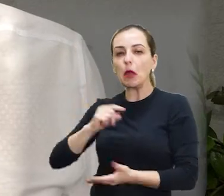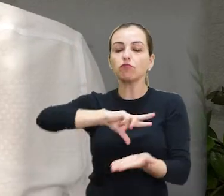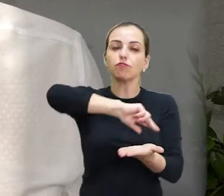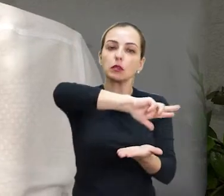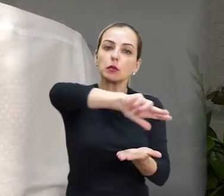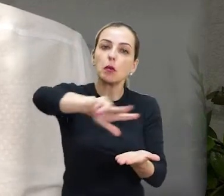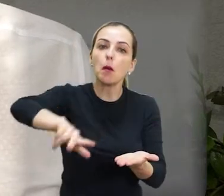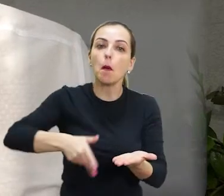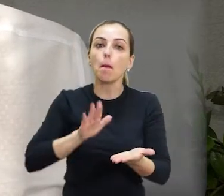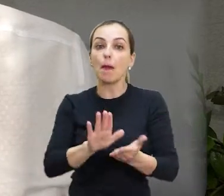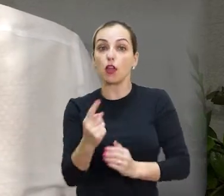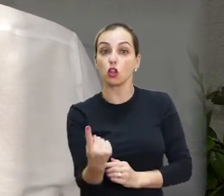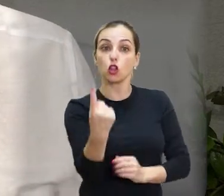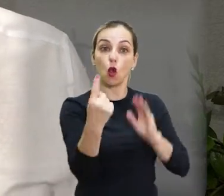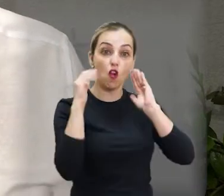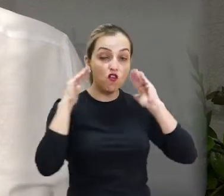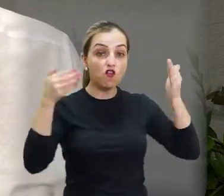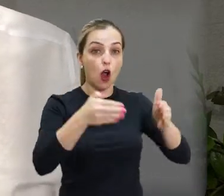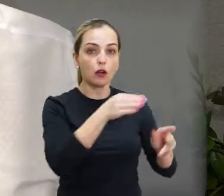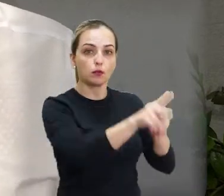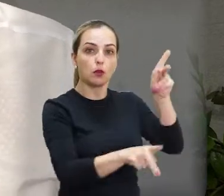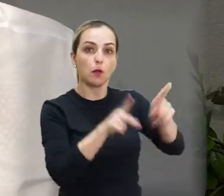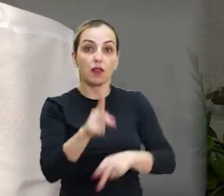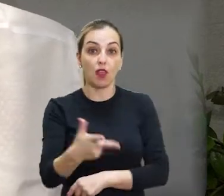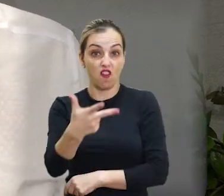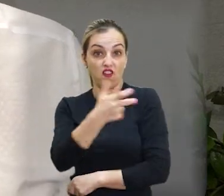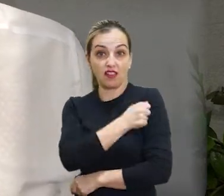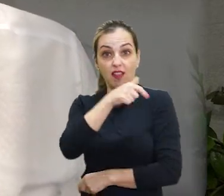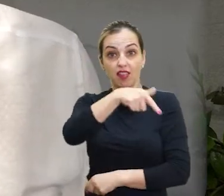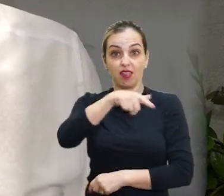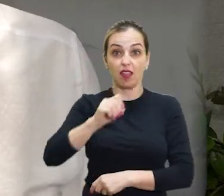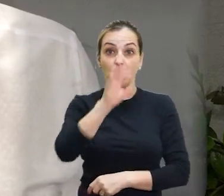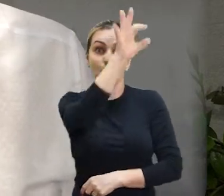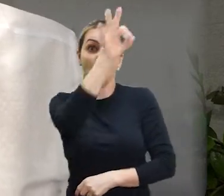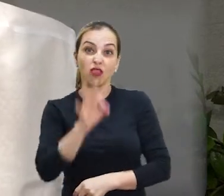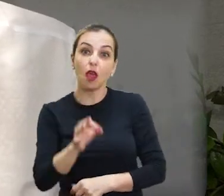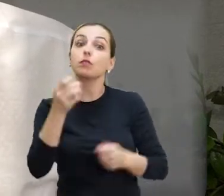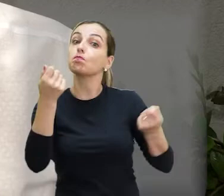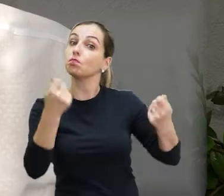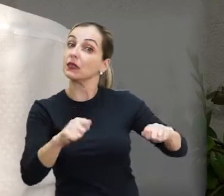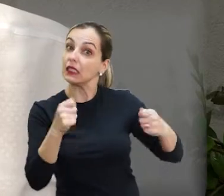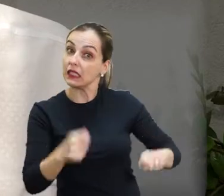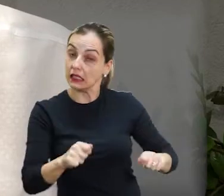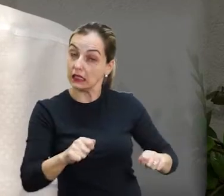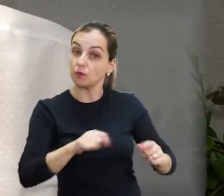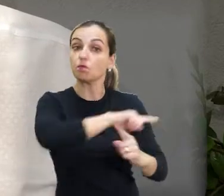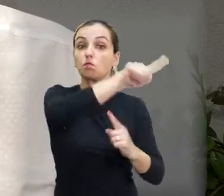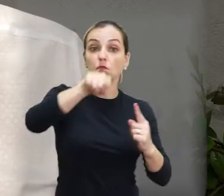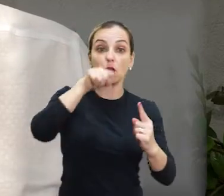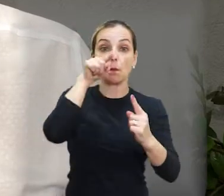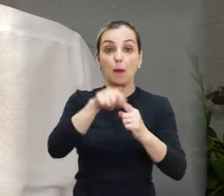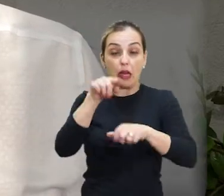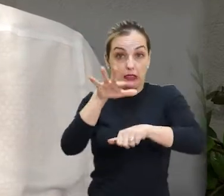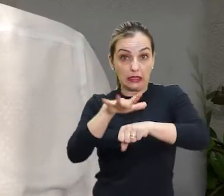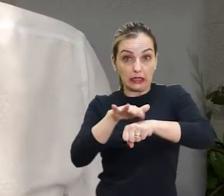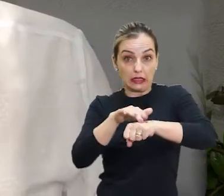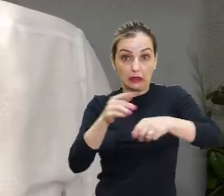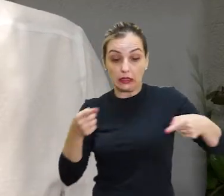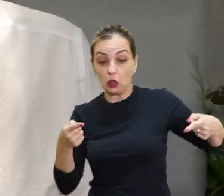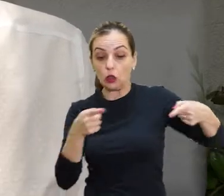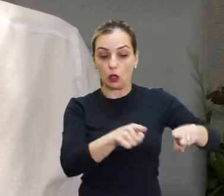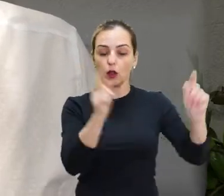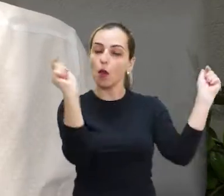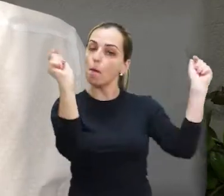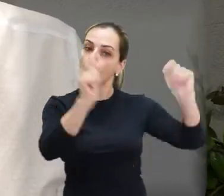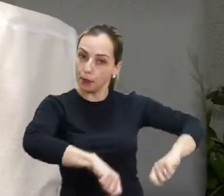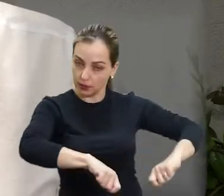humanidade, um deles preconiza que o ideal é imunizar ao menos 70% das populações para